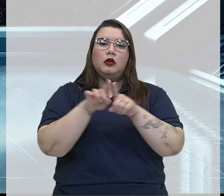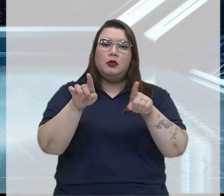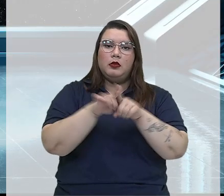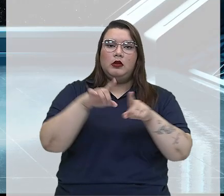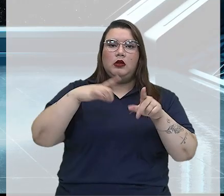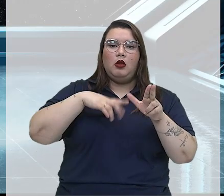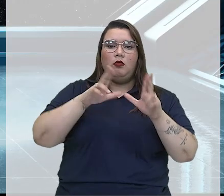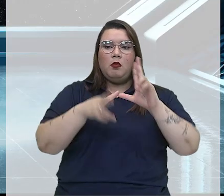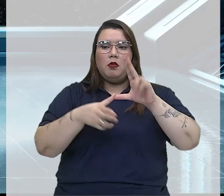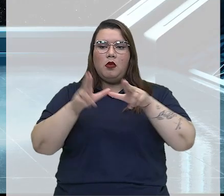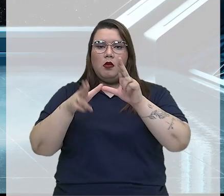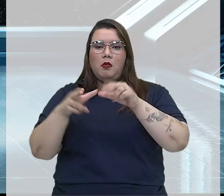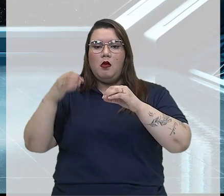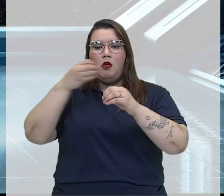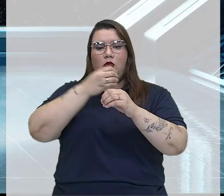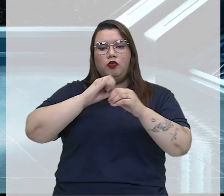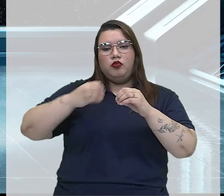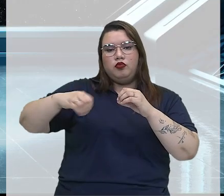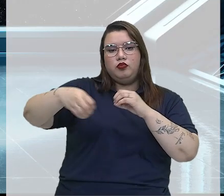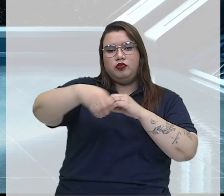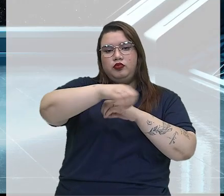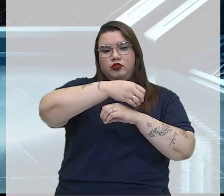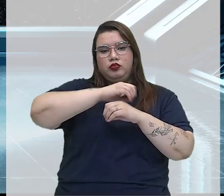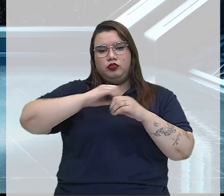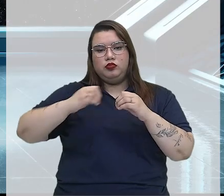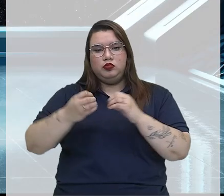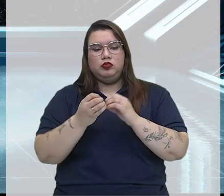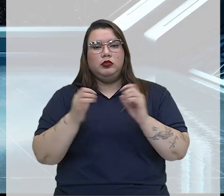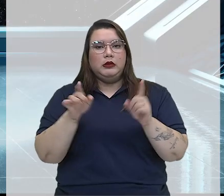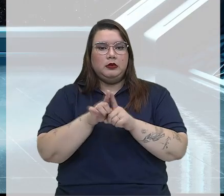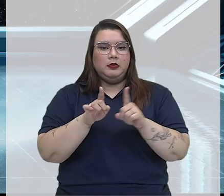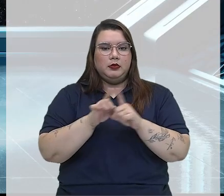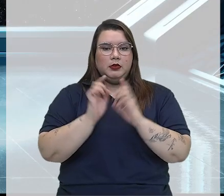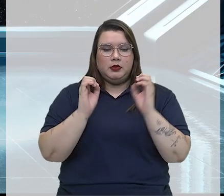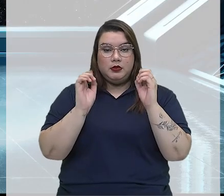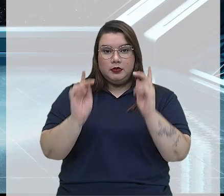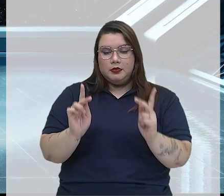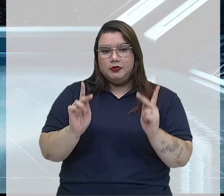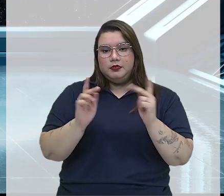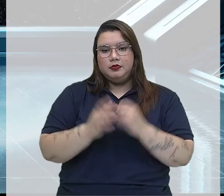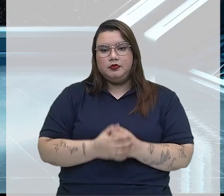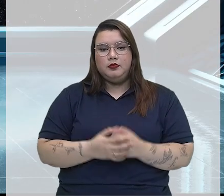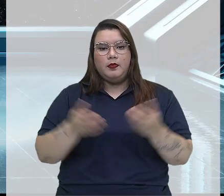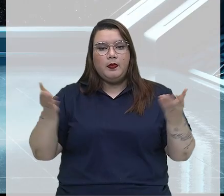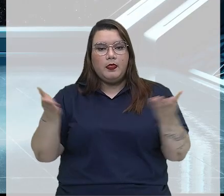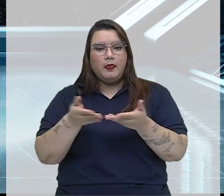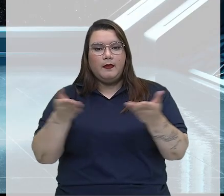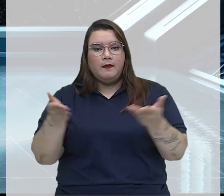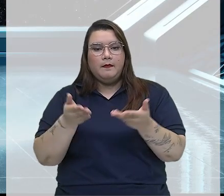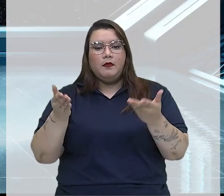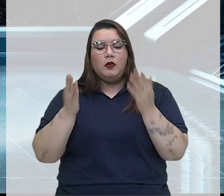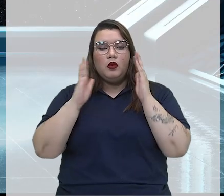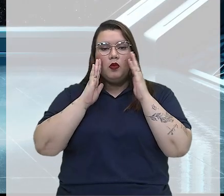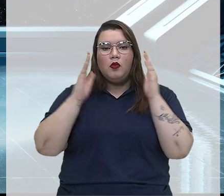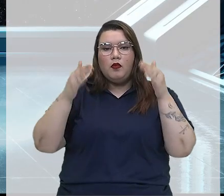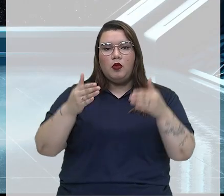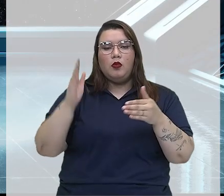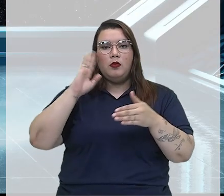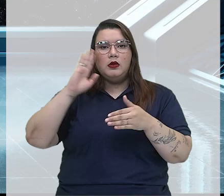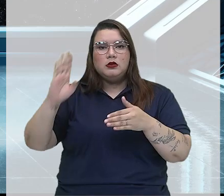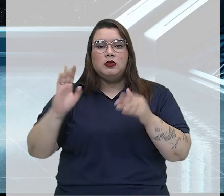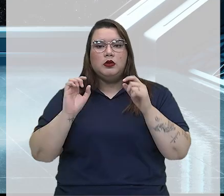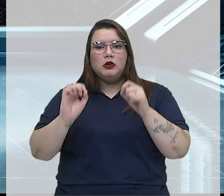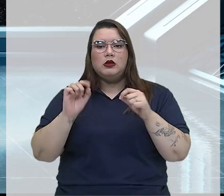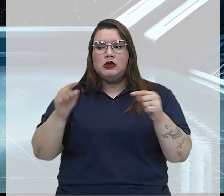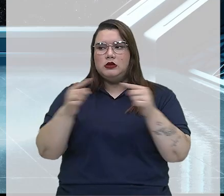e como também vai ter o satélite natural, que é a Lua. Ok? E agora a gente vai para a parte central